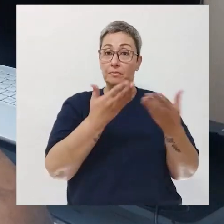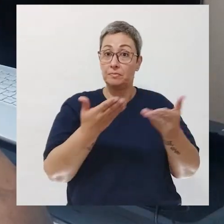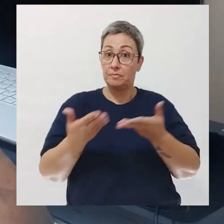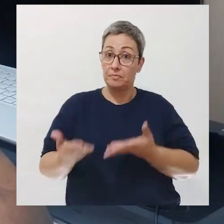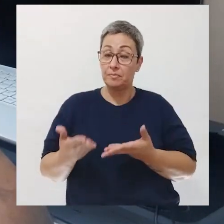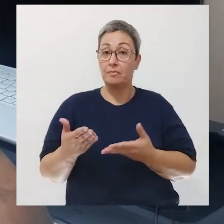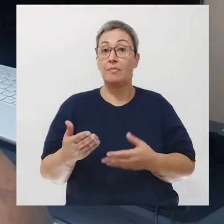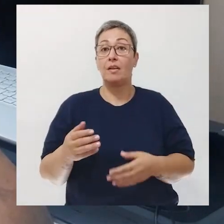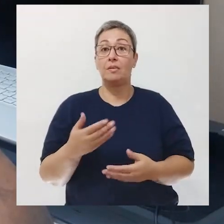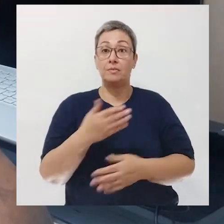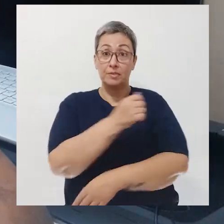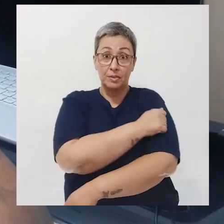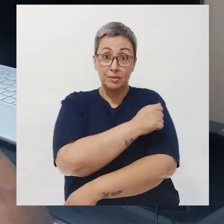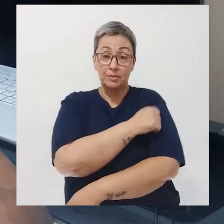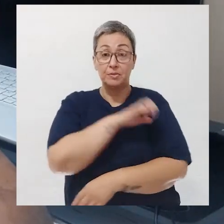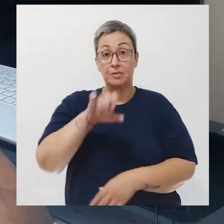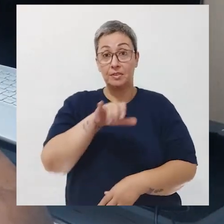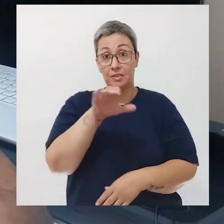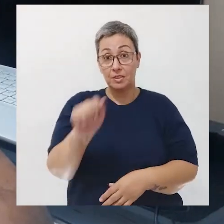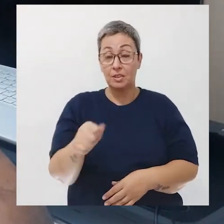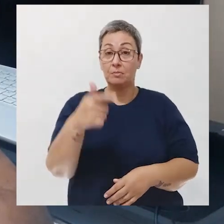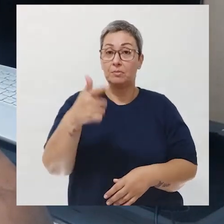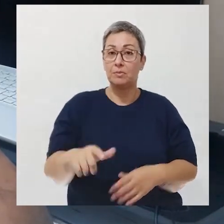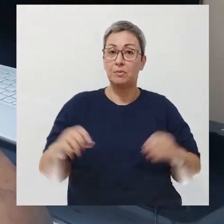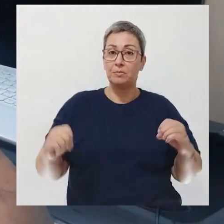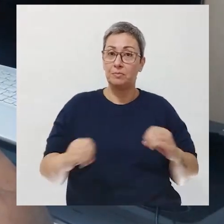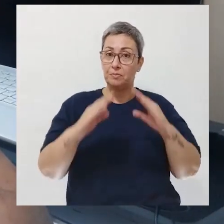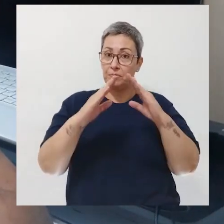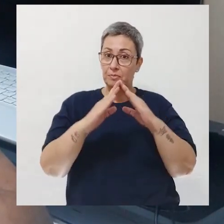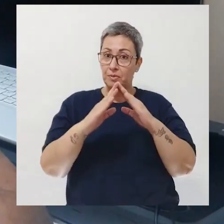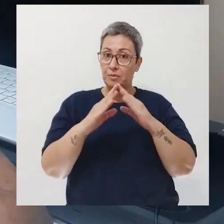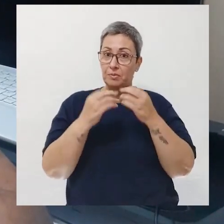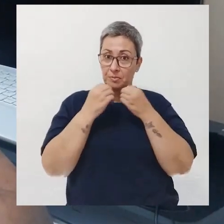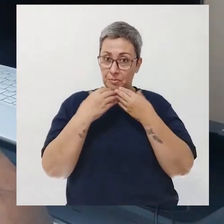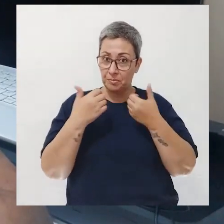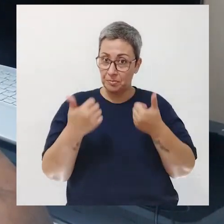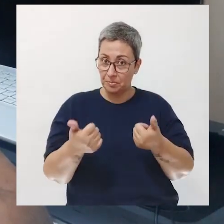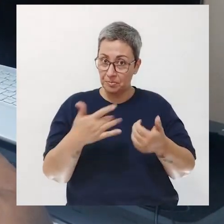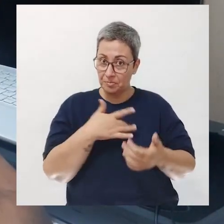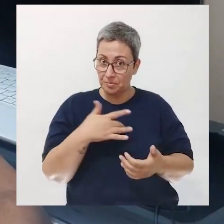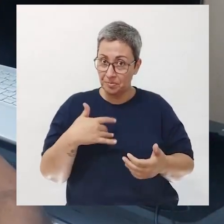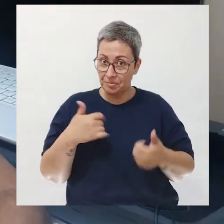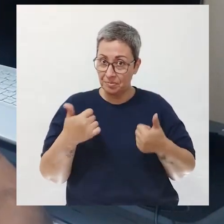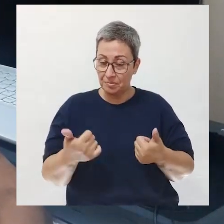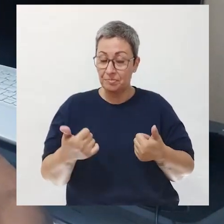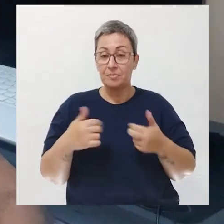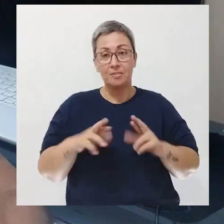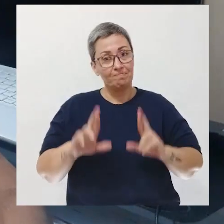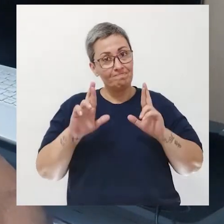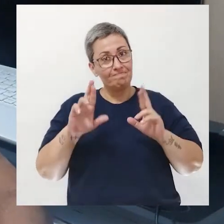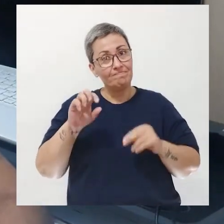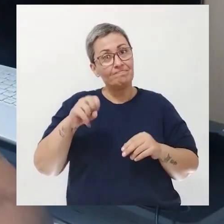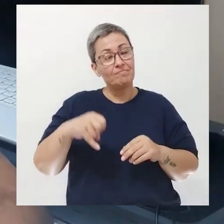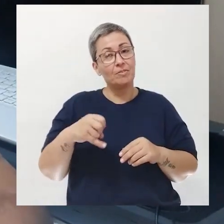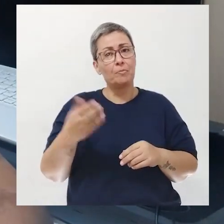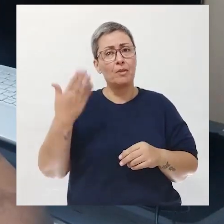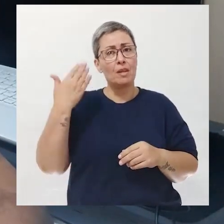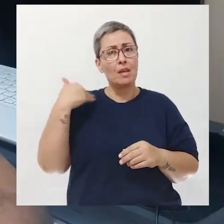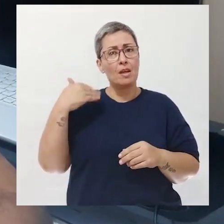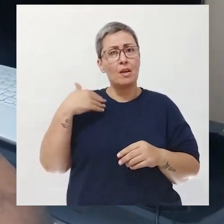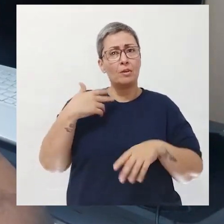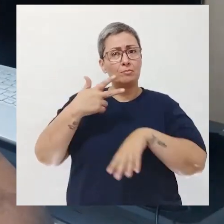Sejam bem-vindos e bem-vindas, estudantes da EJA, a mais um programa Saberes em Casa. Como é que vocês estão? Espero que todos